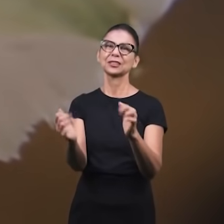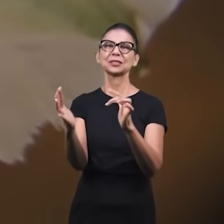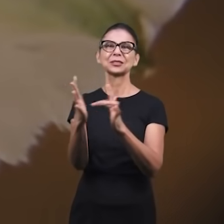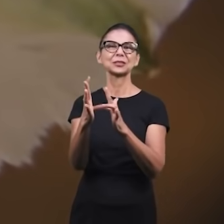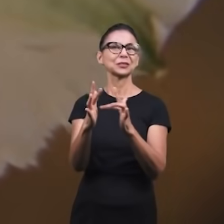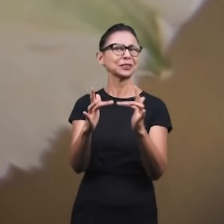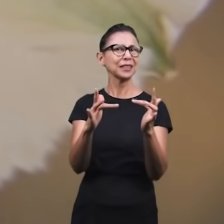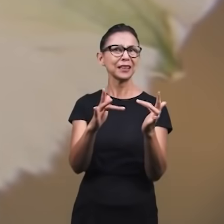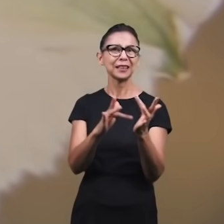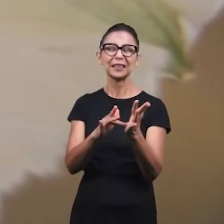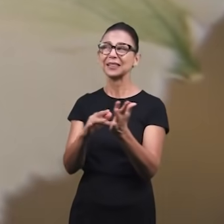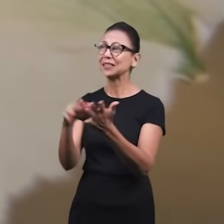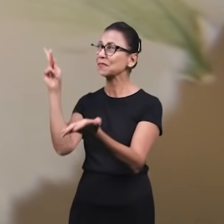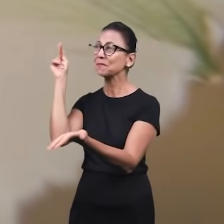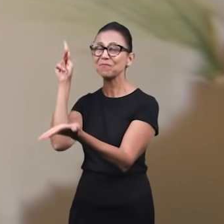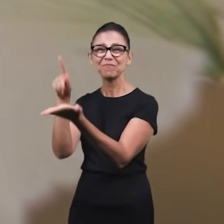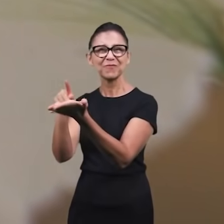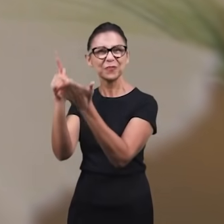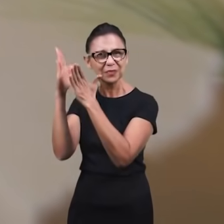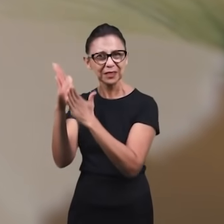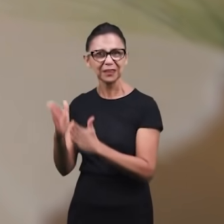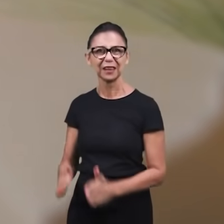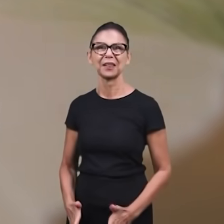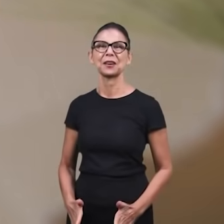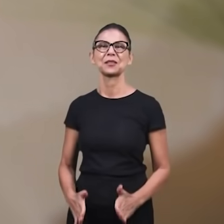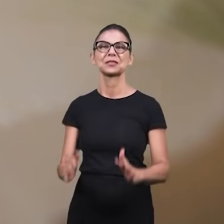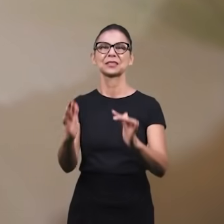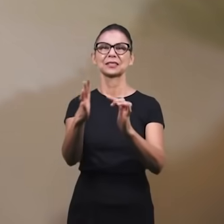é Jesus, Ele é Jesus,